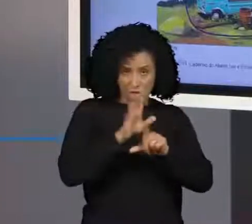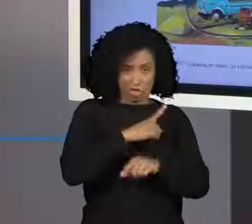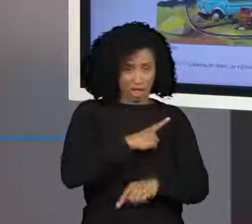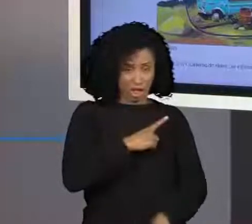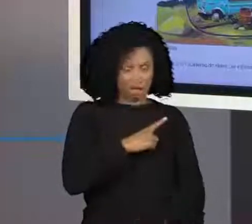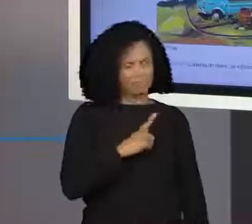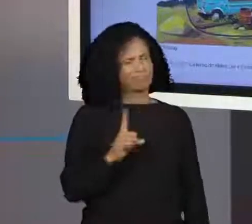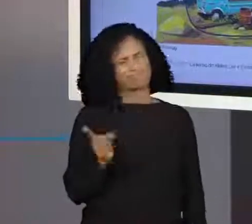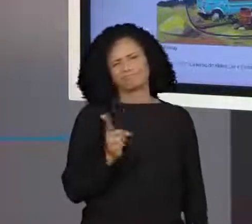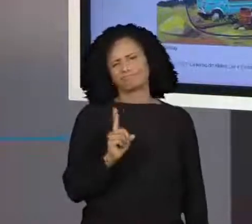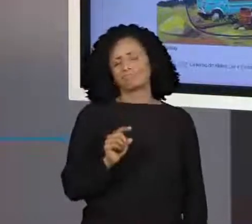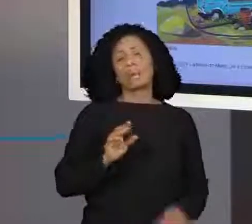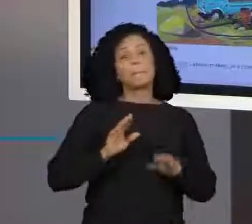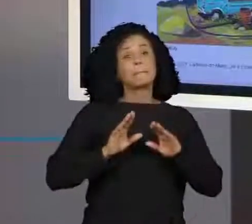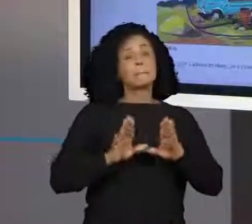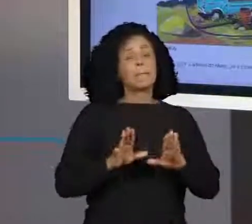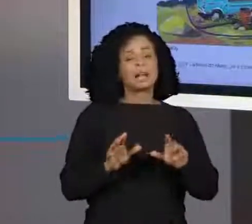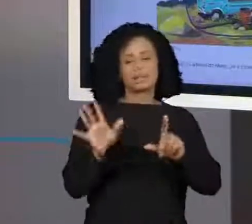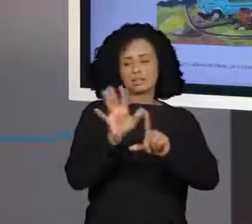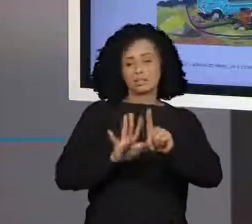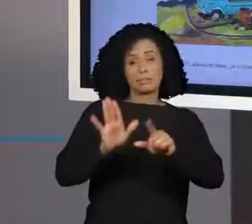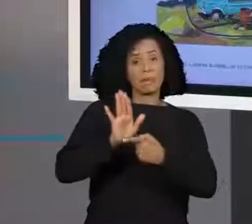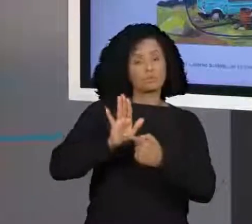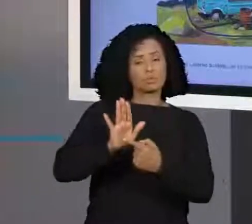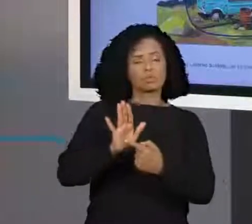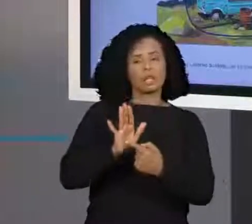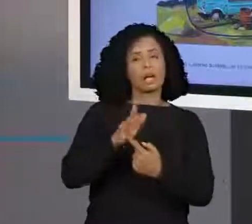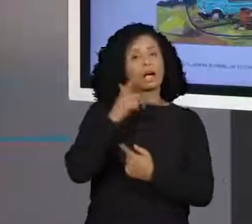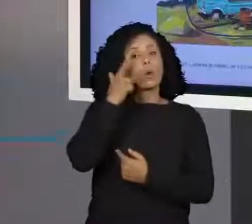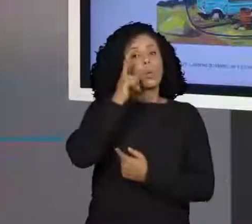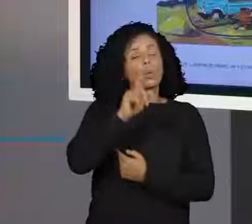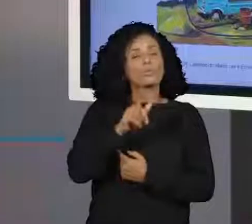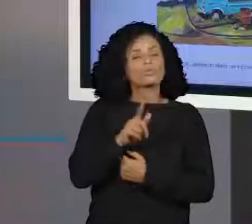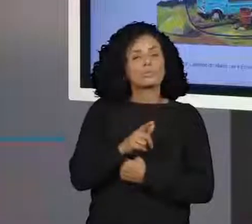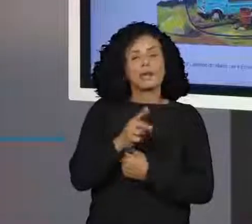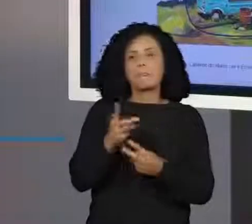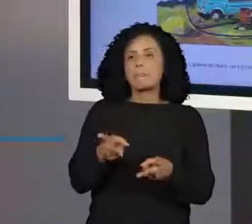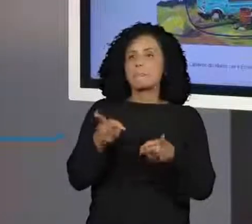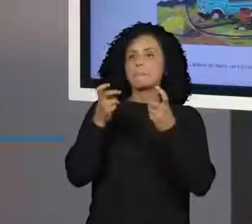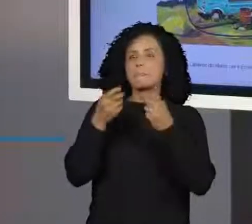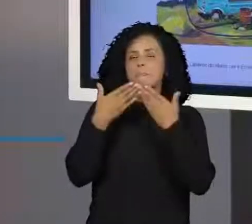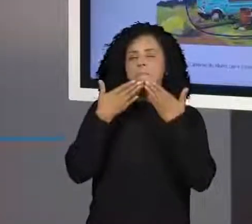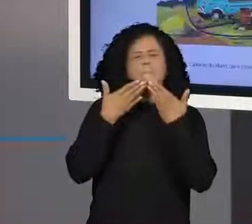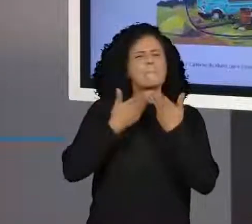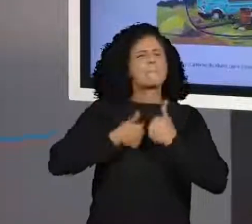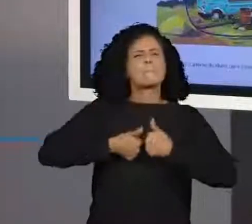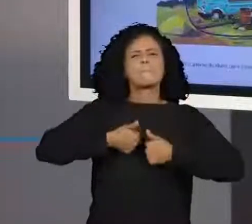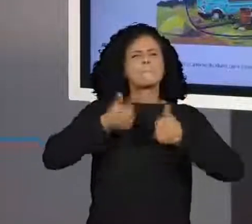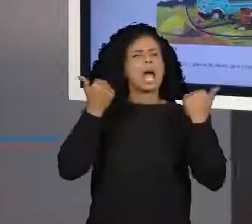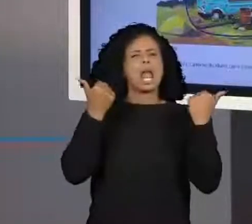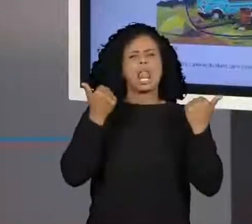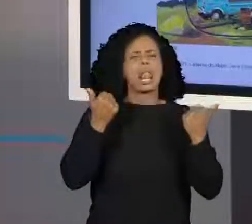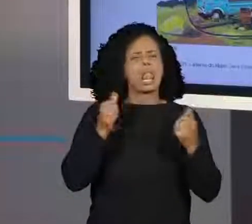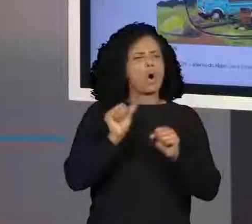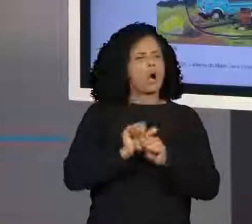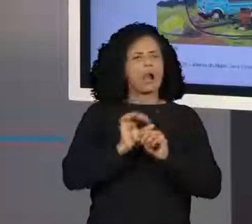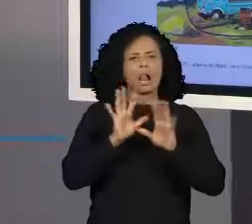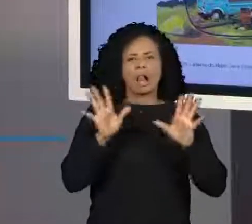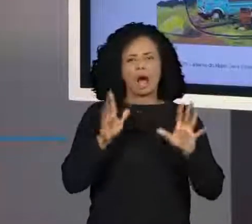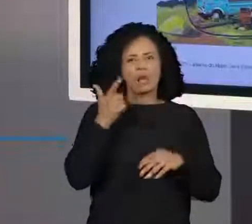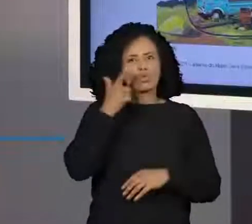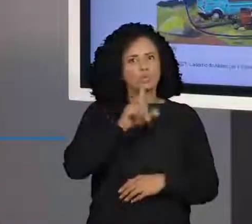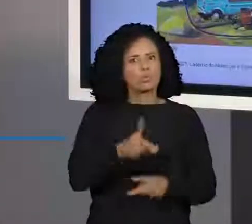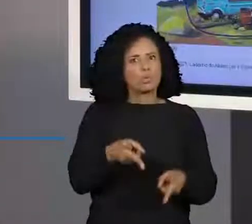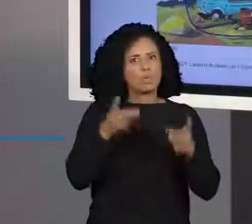texto. Fica muito mais potente aí um texto junto com a imagem. Mas pode ser que às vezes não tenha